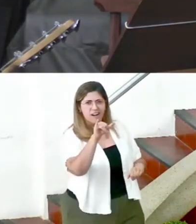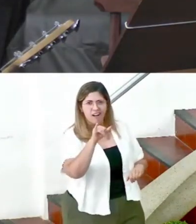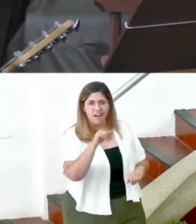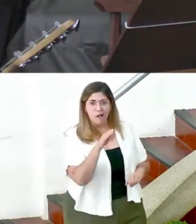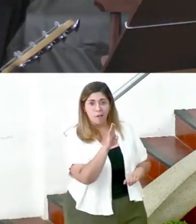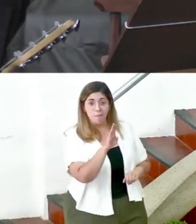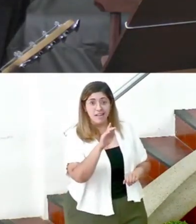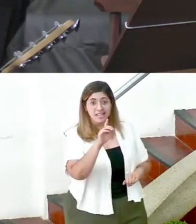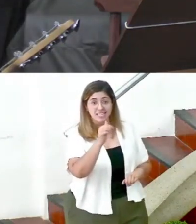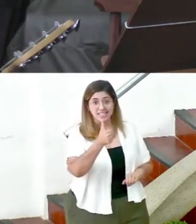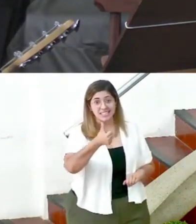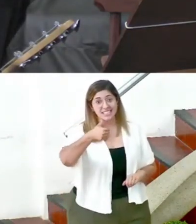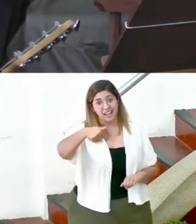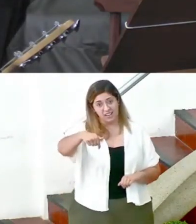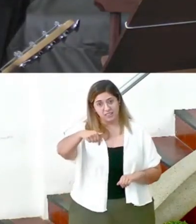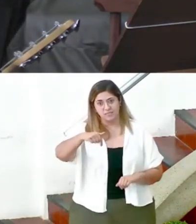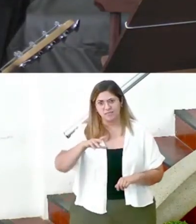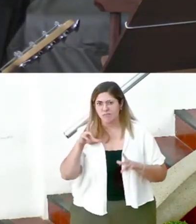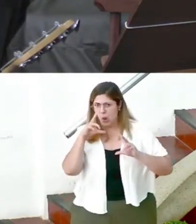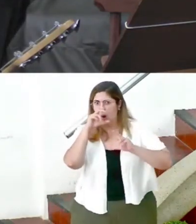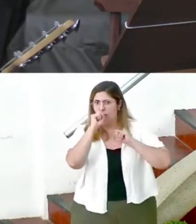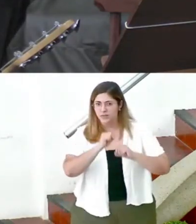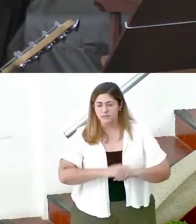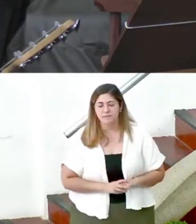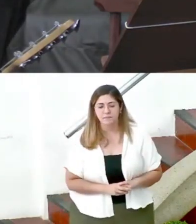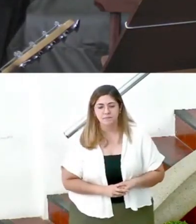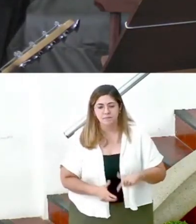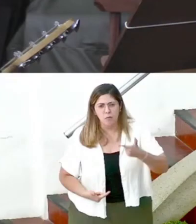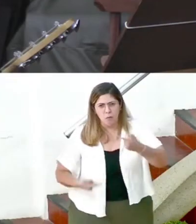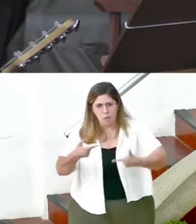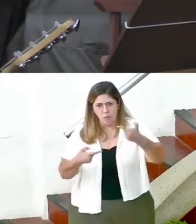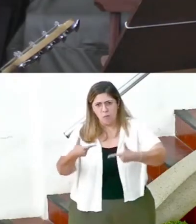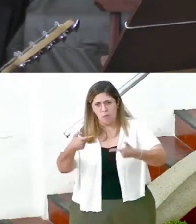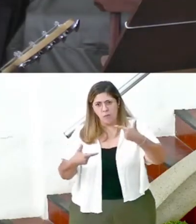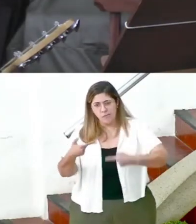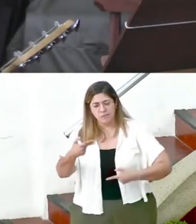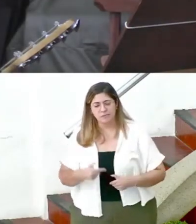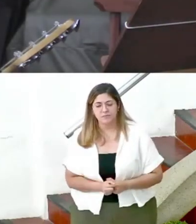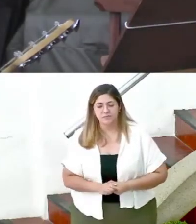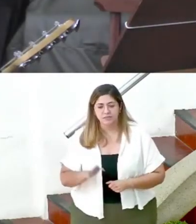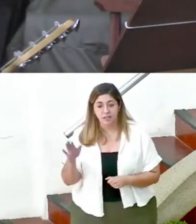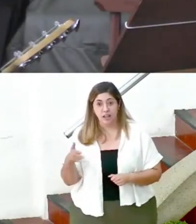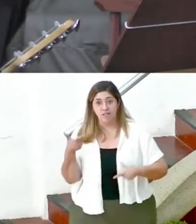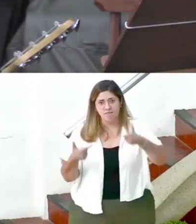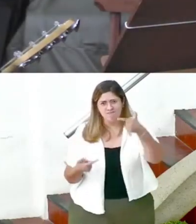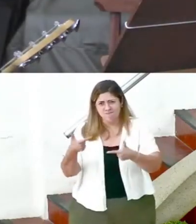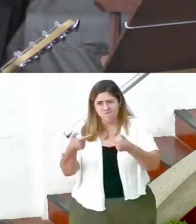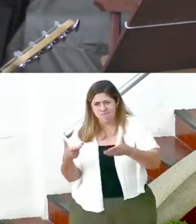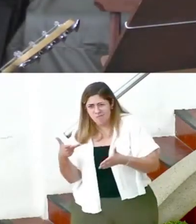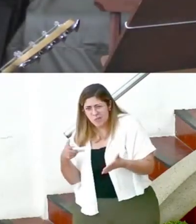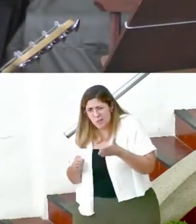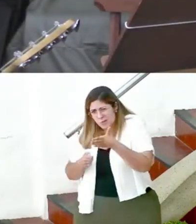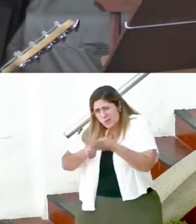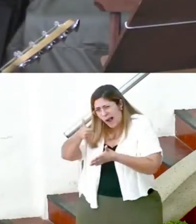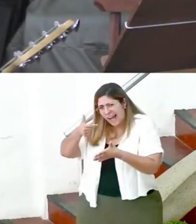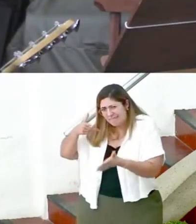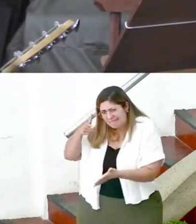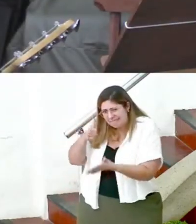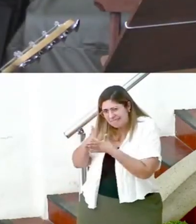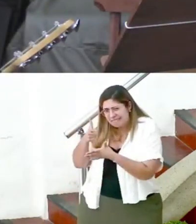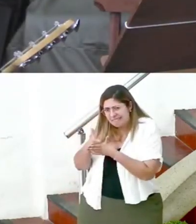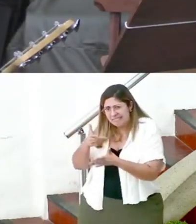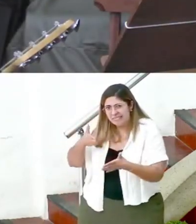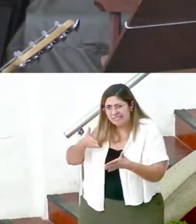B-17. Numa das batalhas, numa das missões, eles estão tentando atacar a força